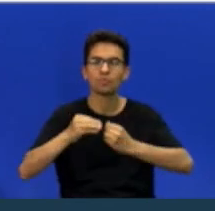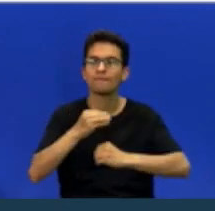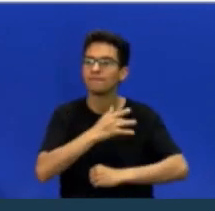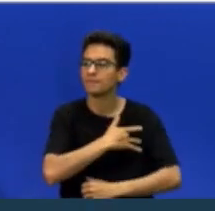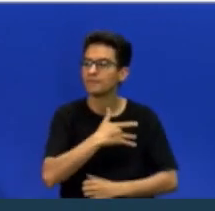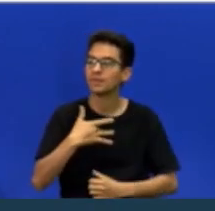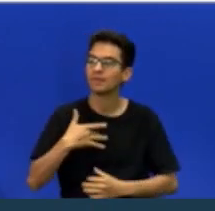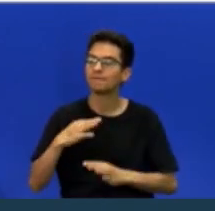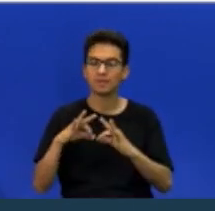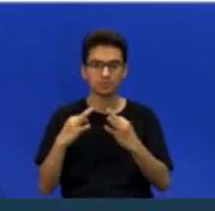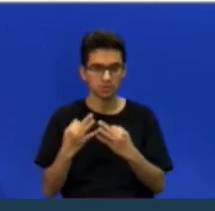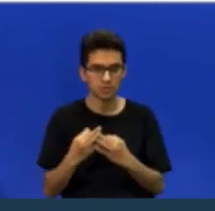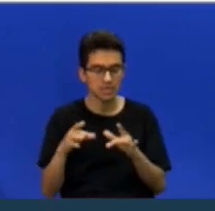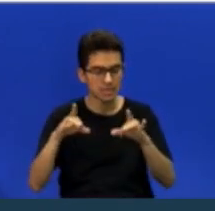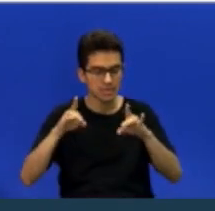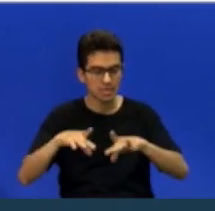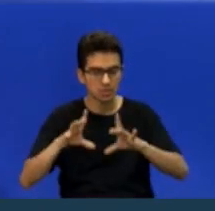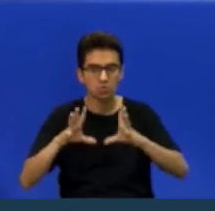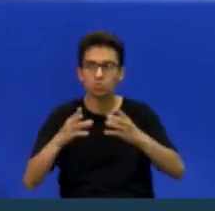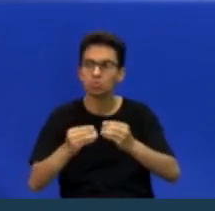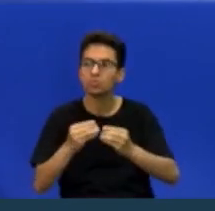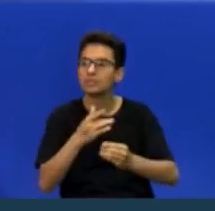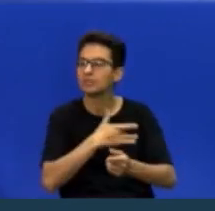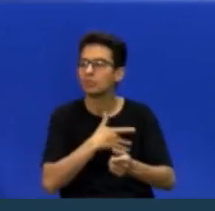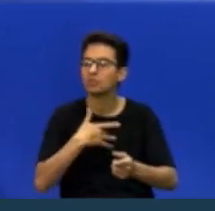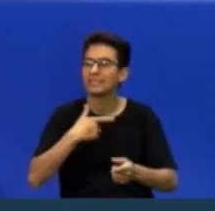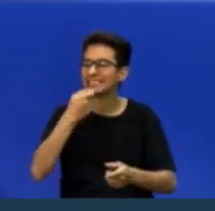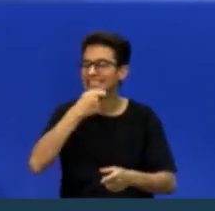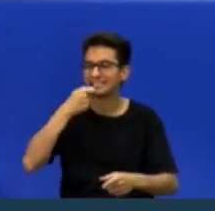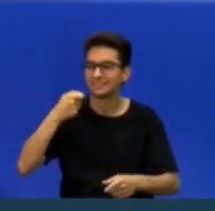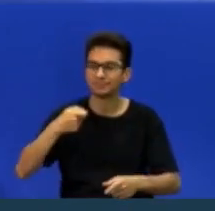família, além de técnicos em saúde bucal.